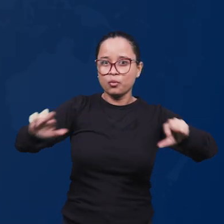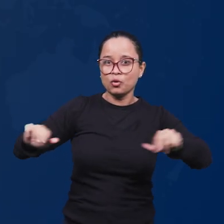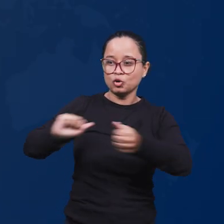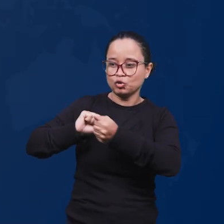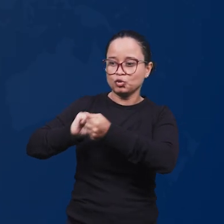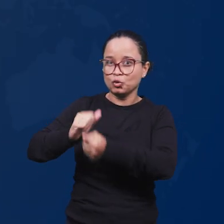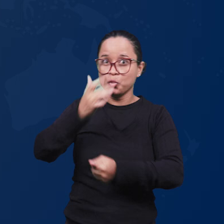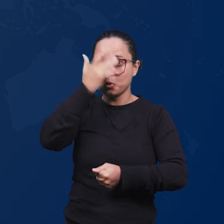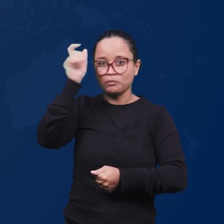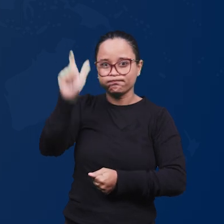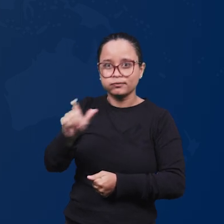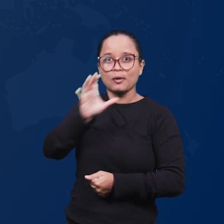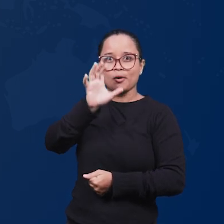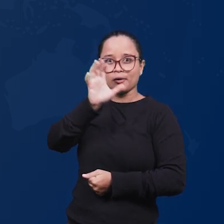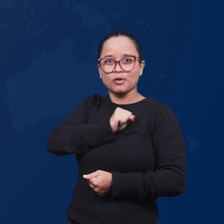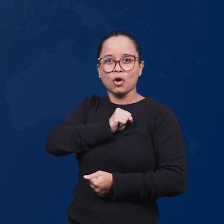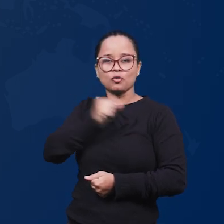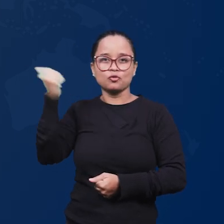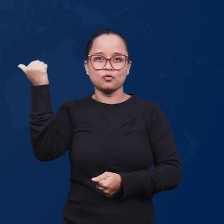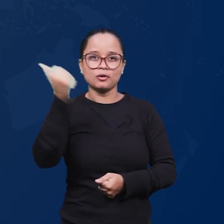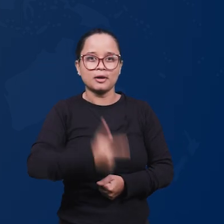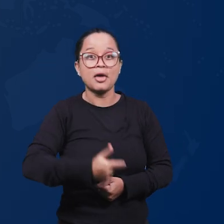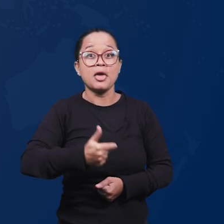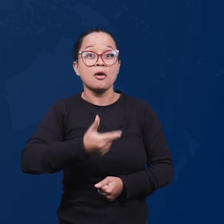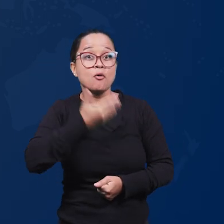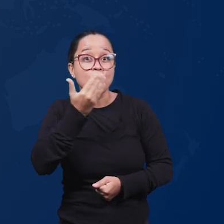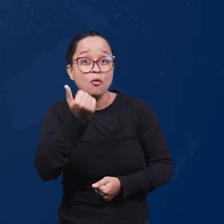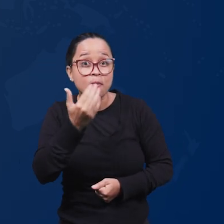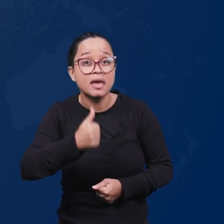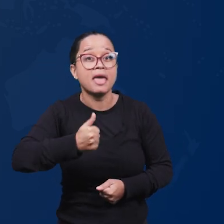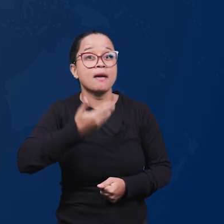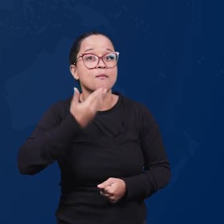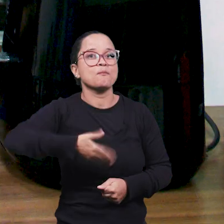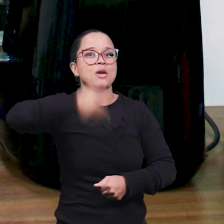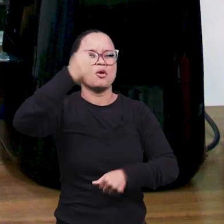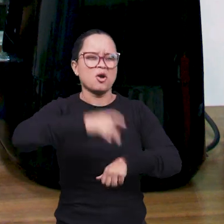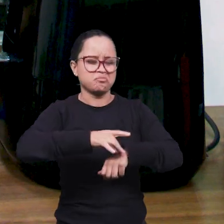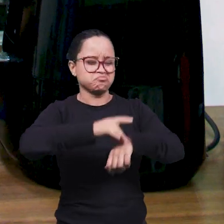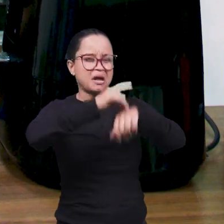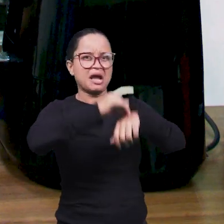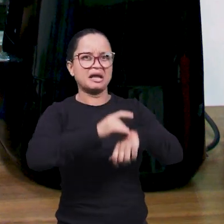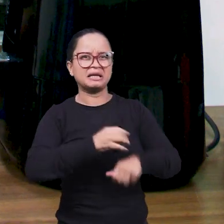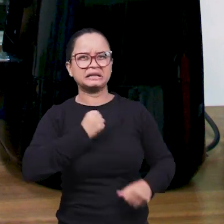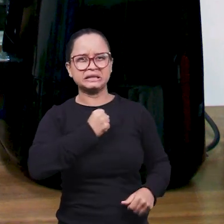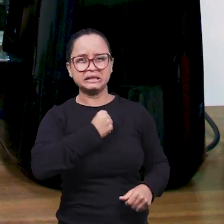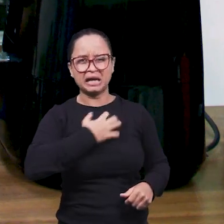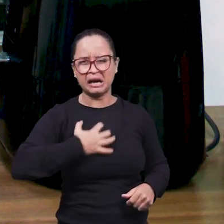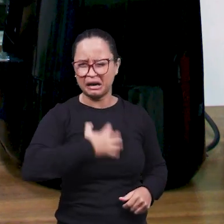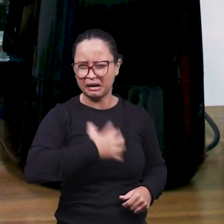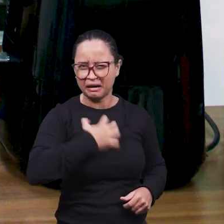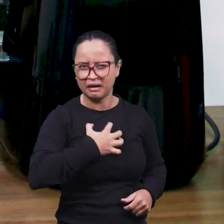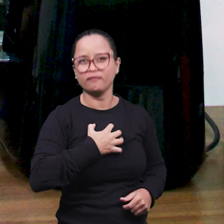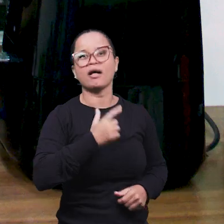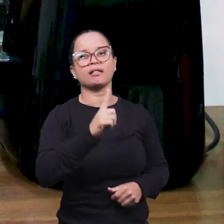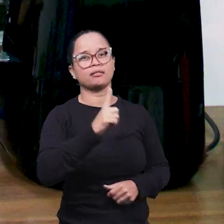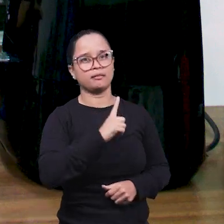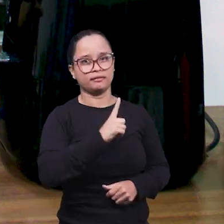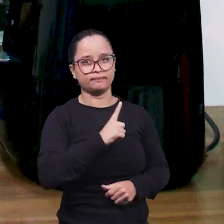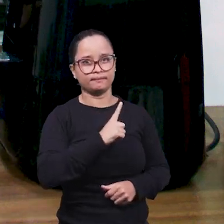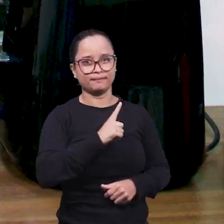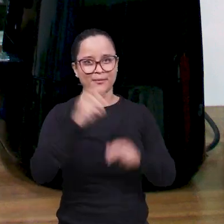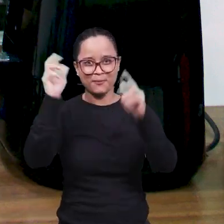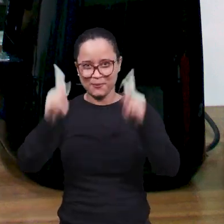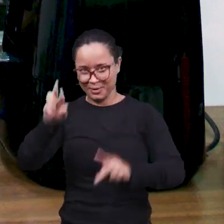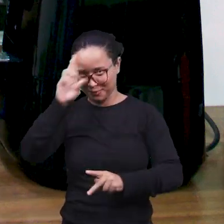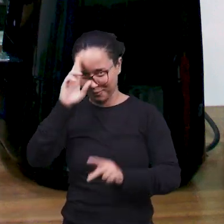gente ama do que comer a melhor carne onde existe ódio. A paz do Senhor Jesus. A paz